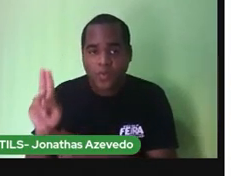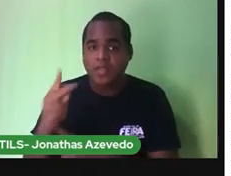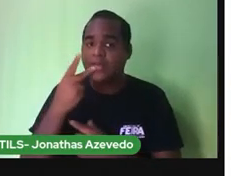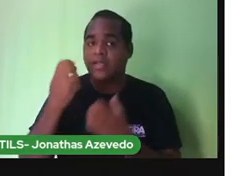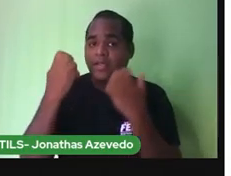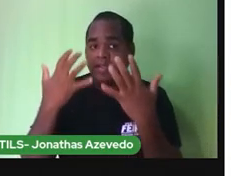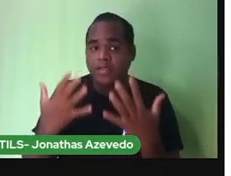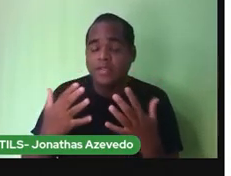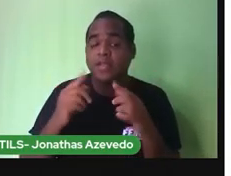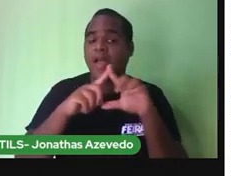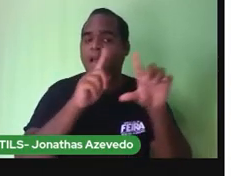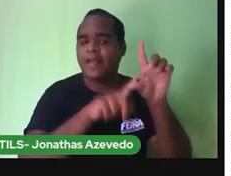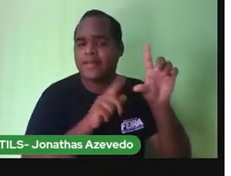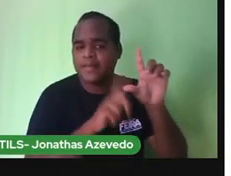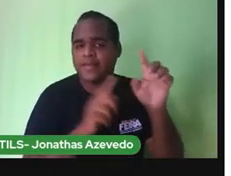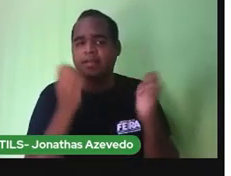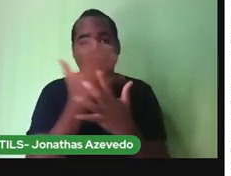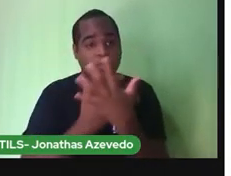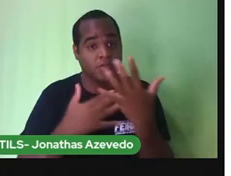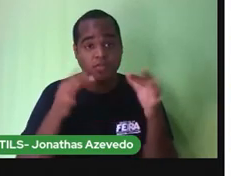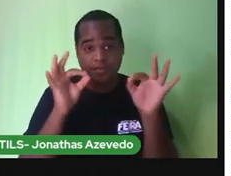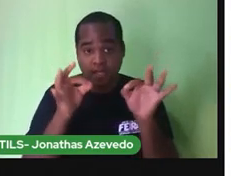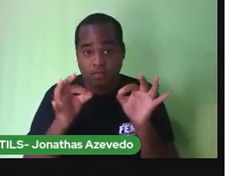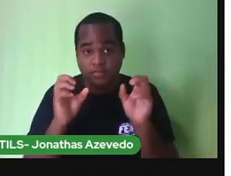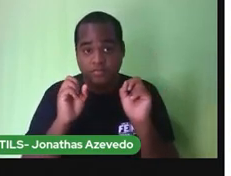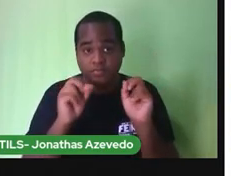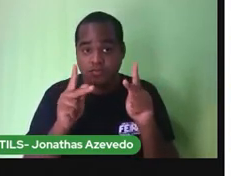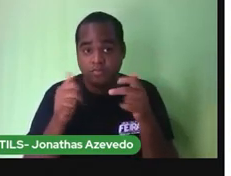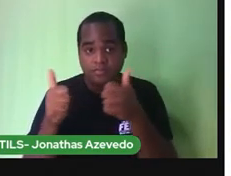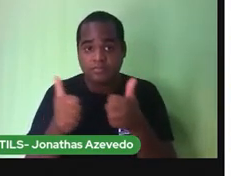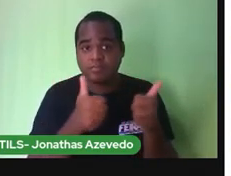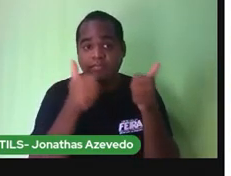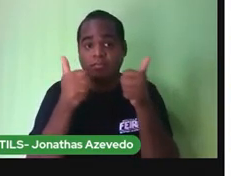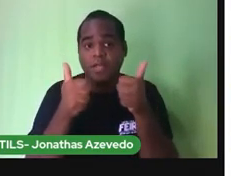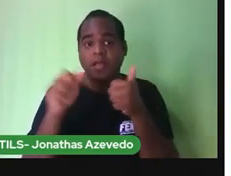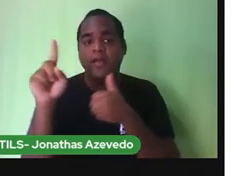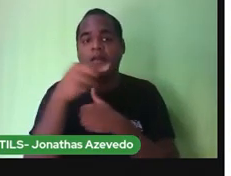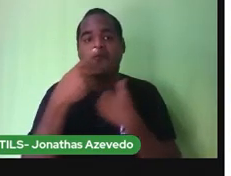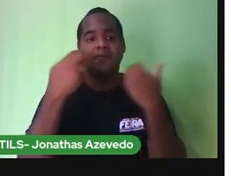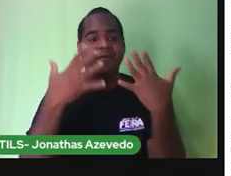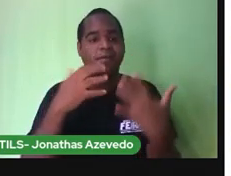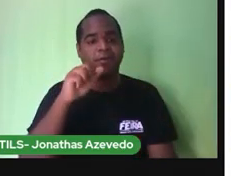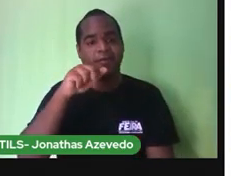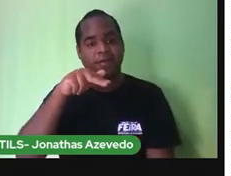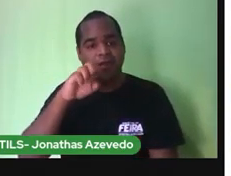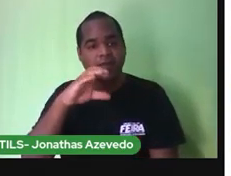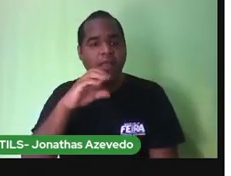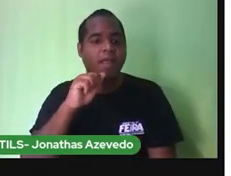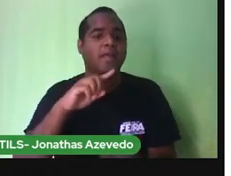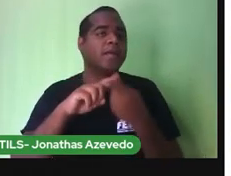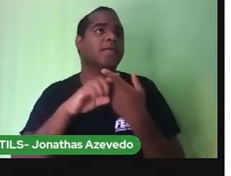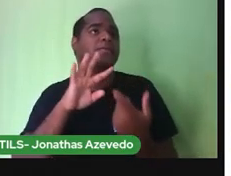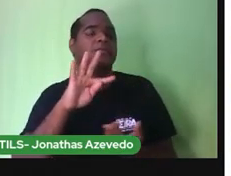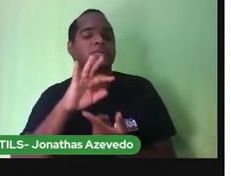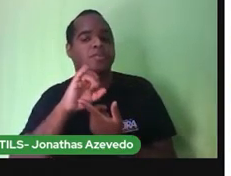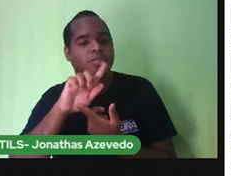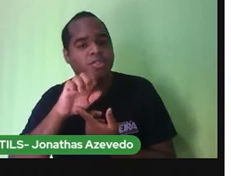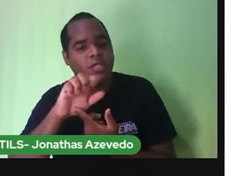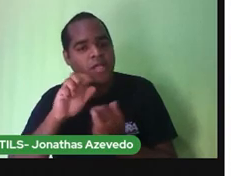na letra da canção certo aqui você tem Caneca ele gela